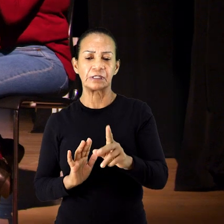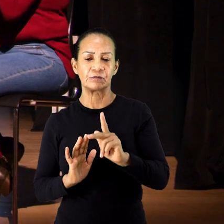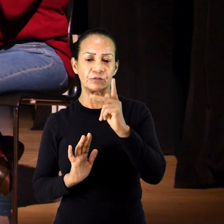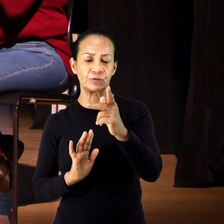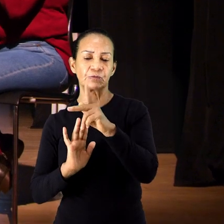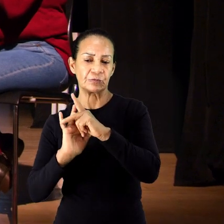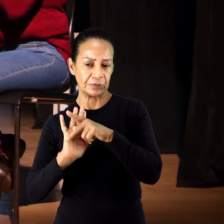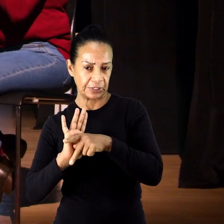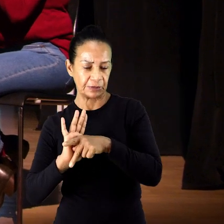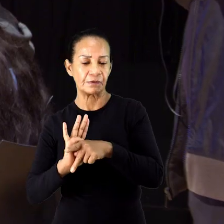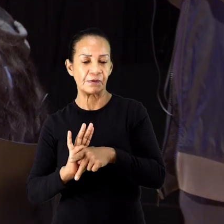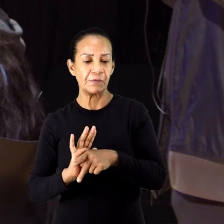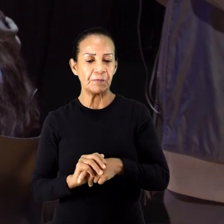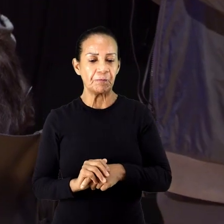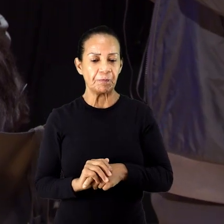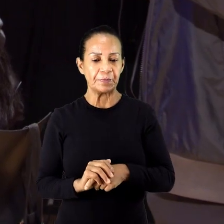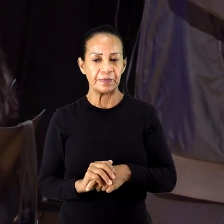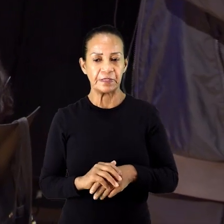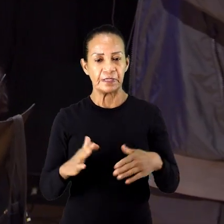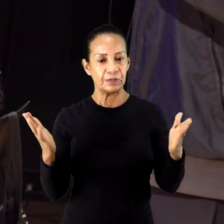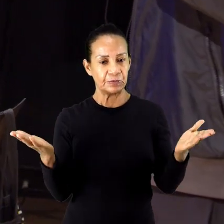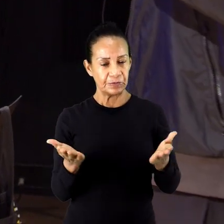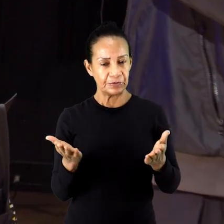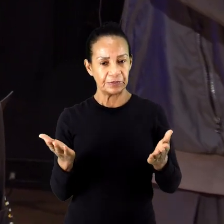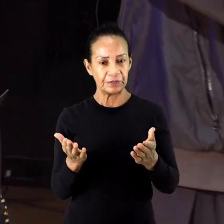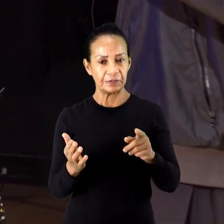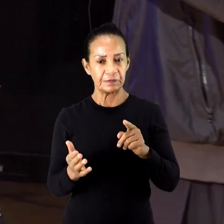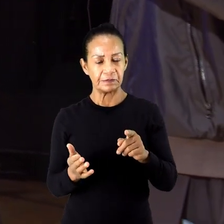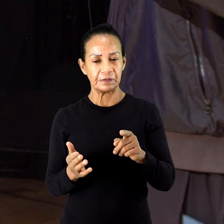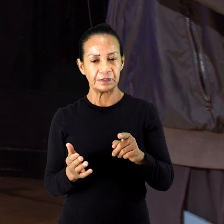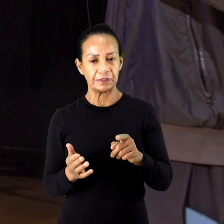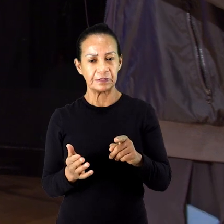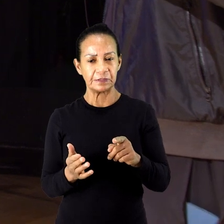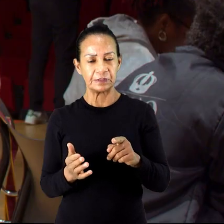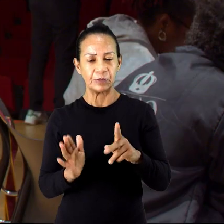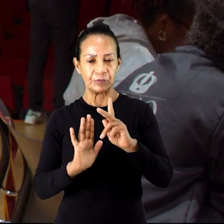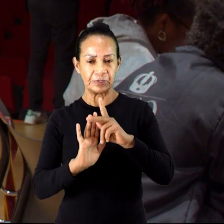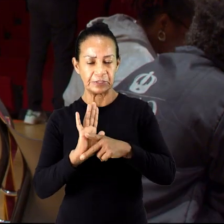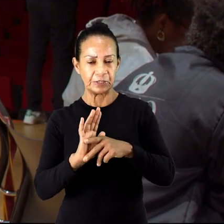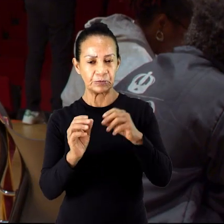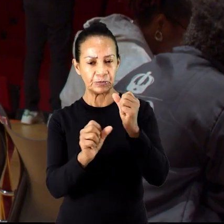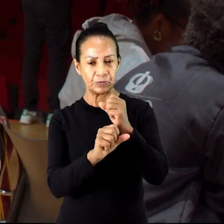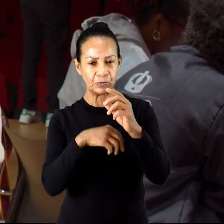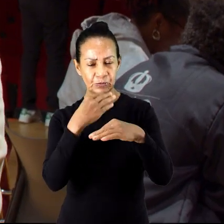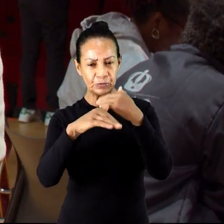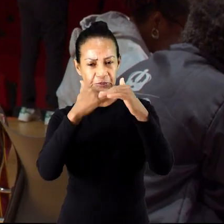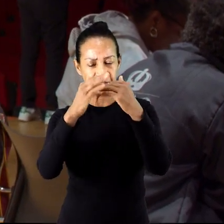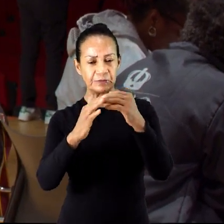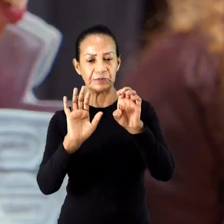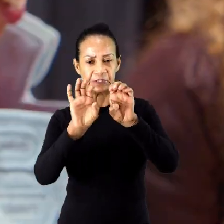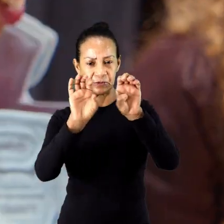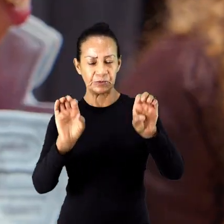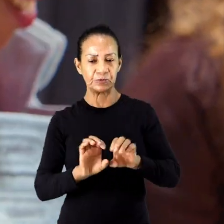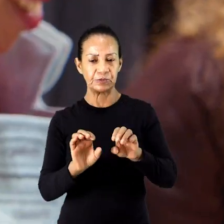projeto para alguém, de fato, então, por fim, financiar. Hoje a gente trouxe a Natália para falar um pouco sobre elaboração de projeto,